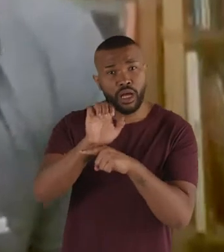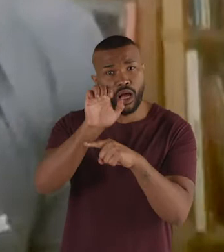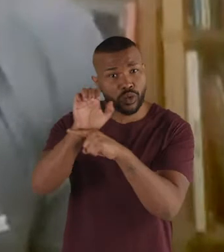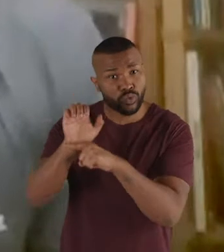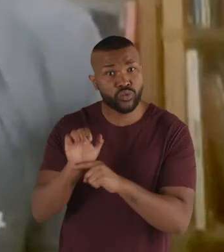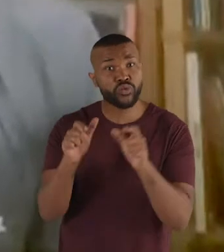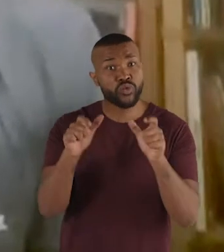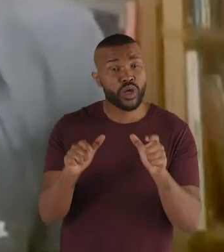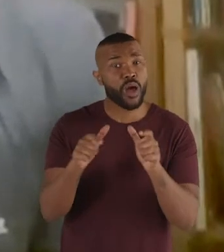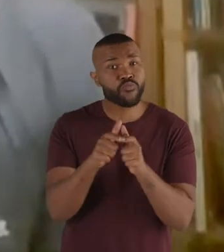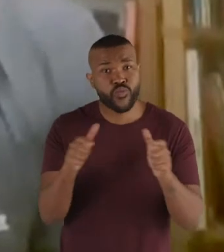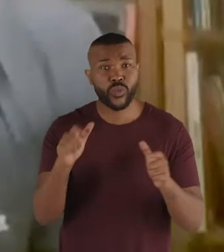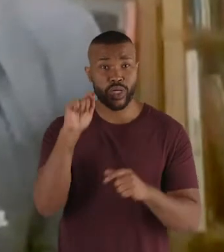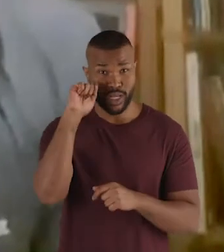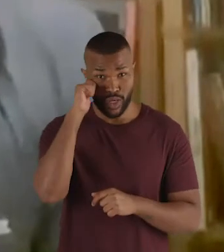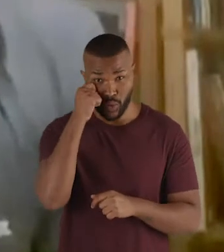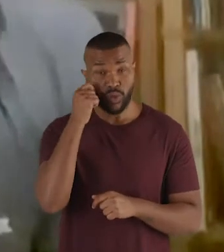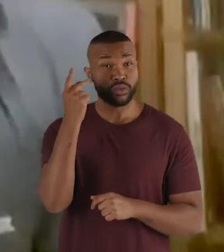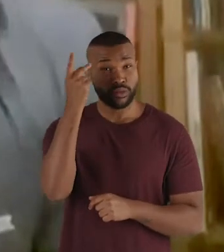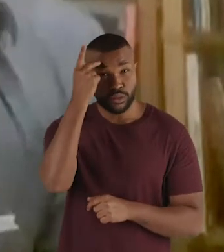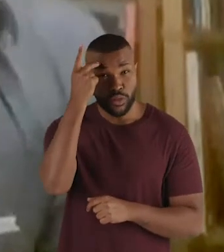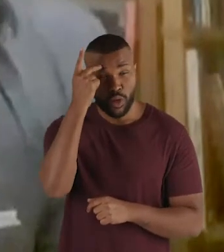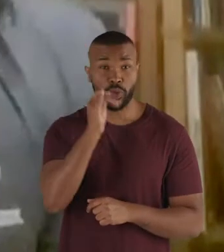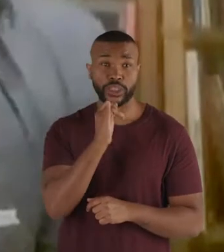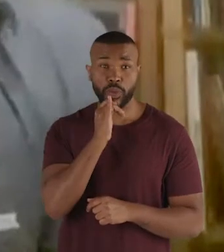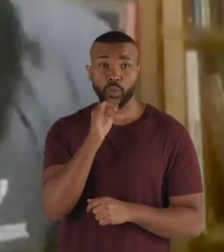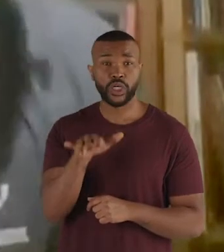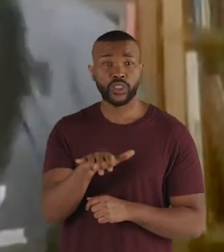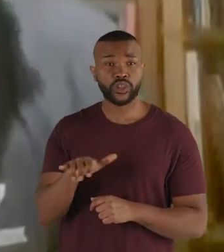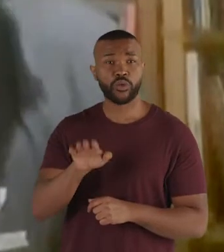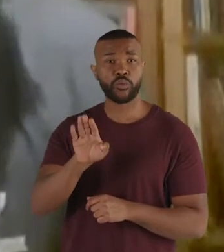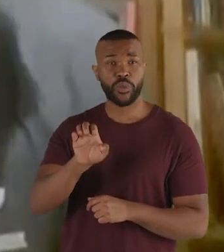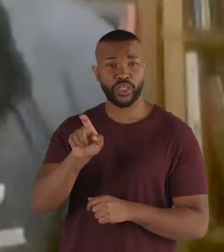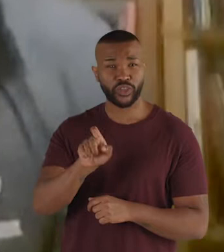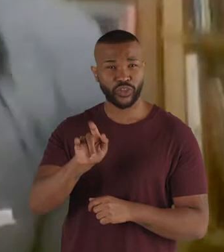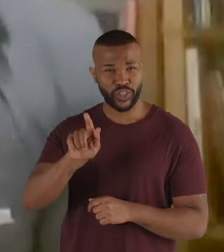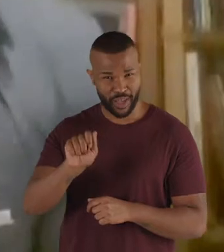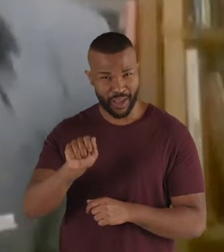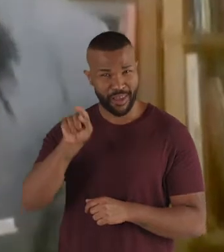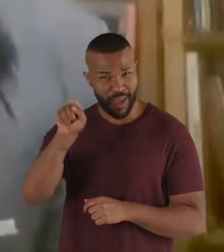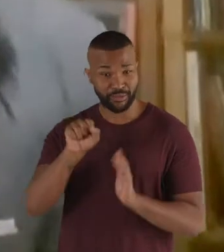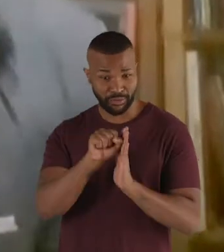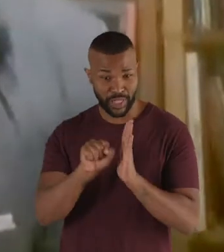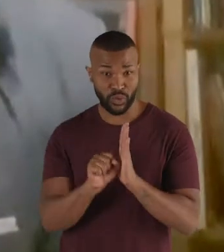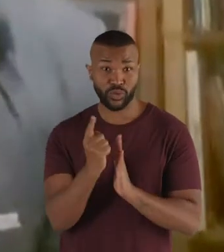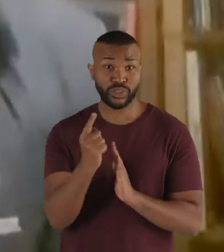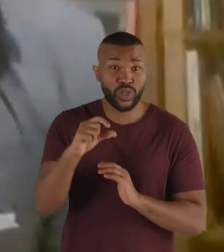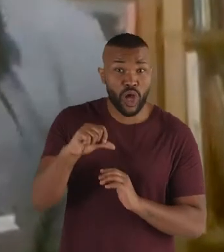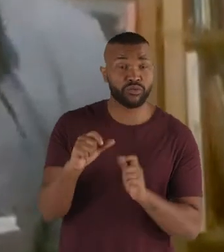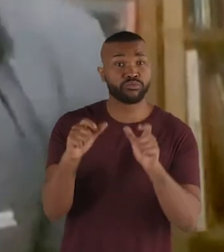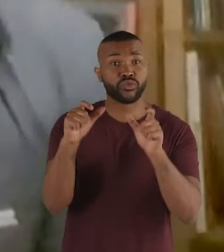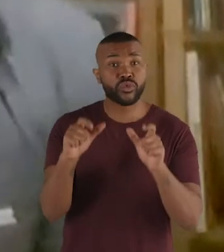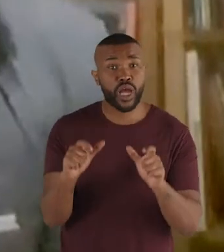eram espaços extremamente negros. Em São Paulo, se você pega a região do Bexiga, no século XIX, aquilo